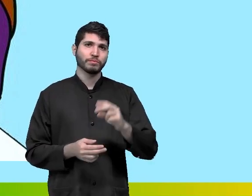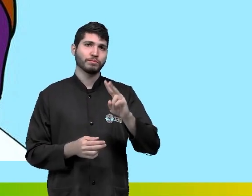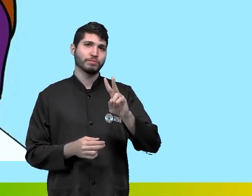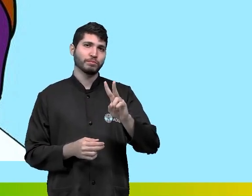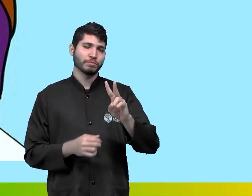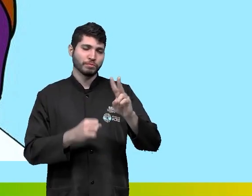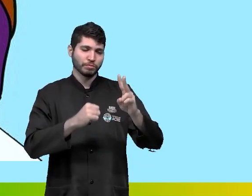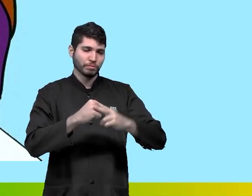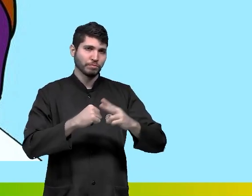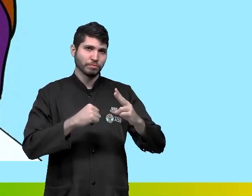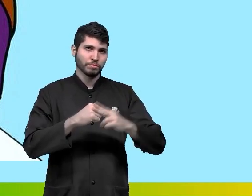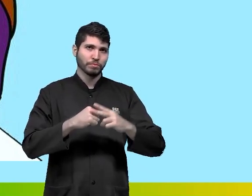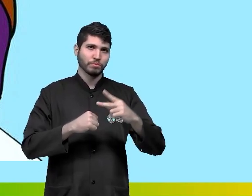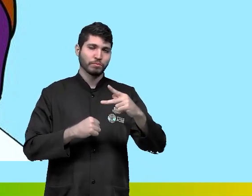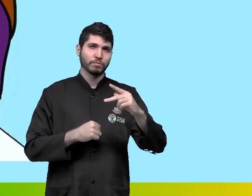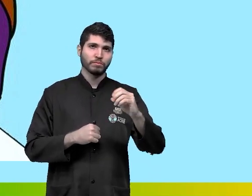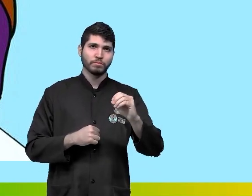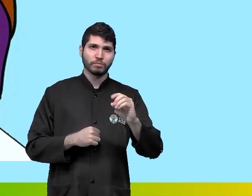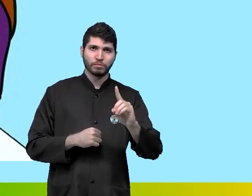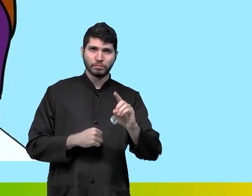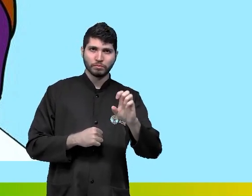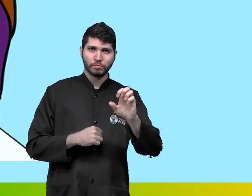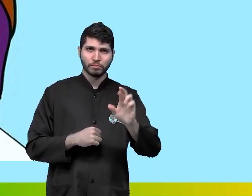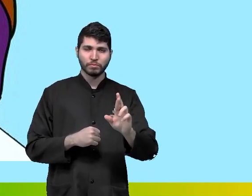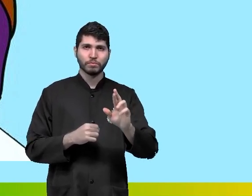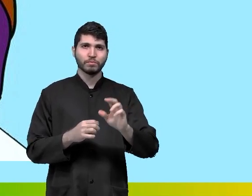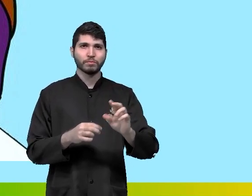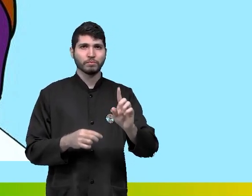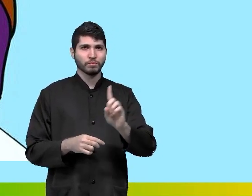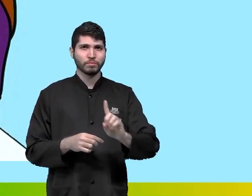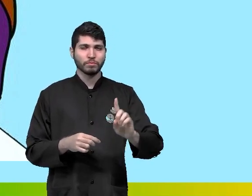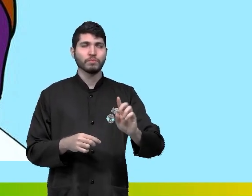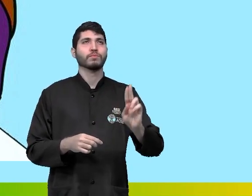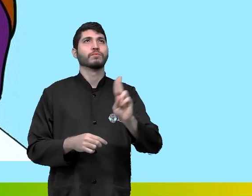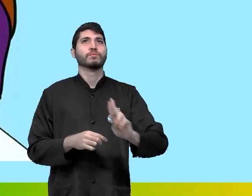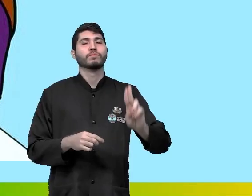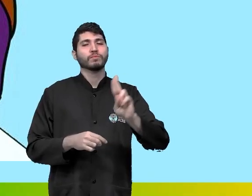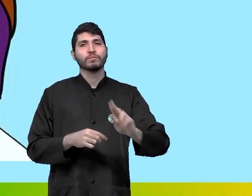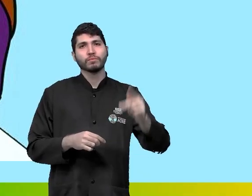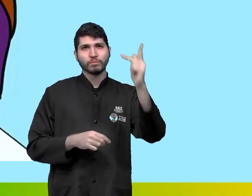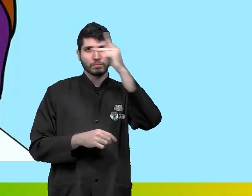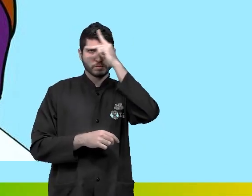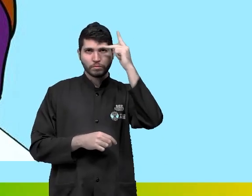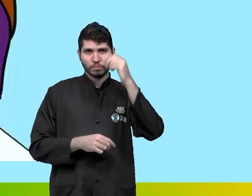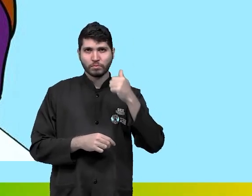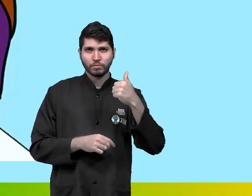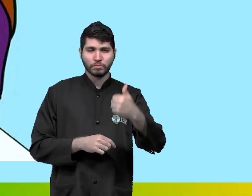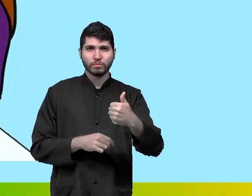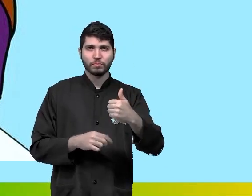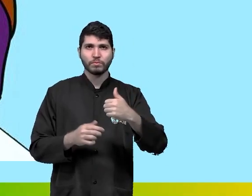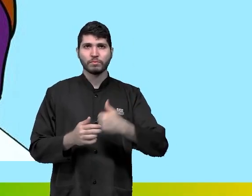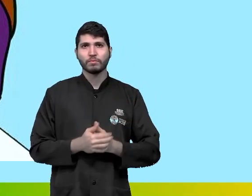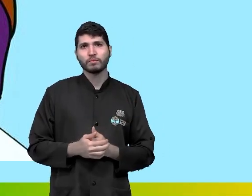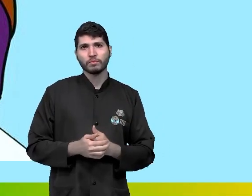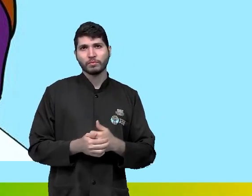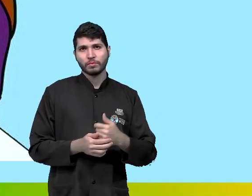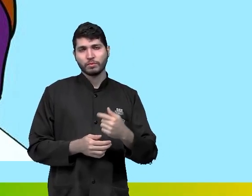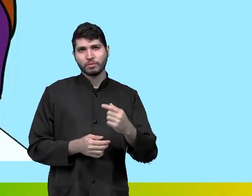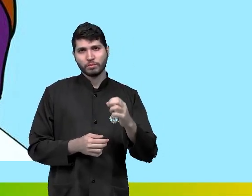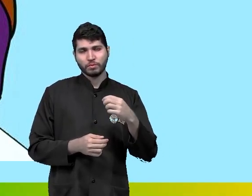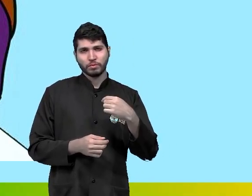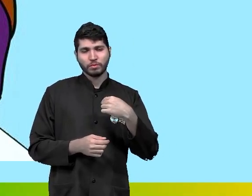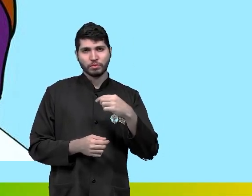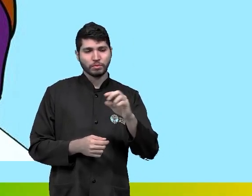poder. Quando você coloca na primeira pessoa, eu posso. Se é poder. No espanhol não, mantenha o radical do verbo,